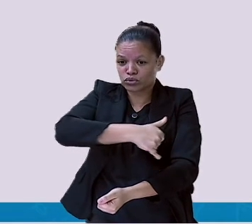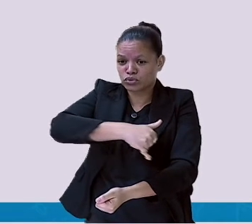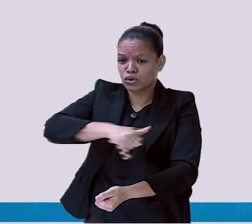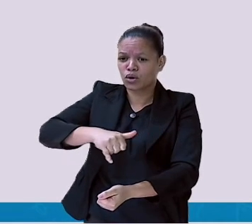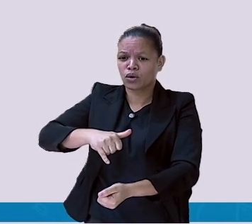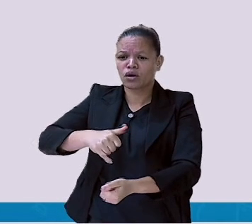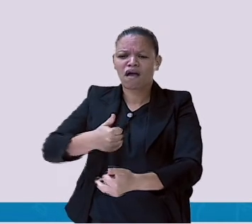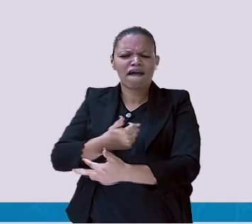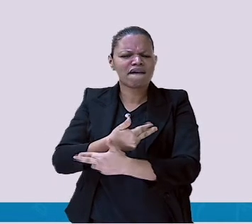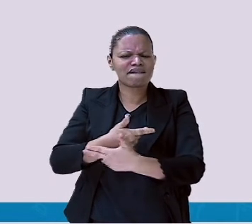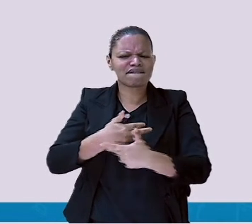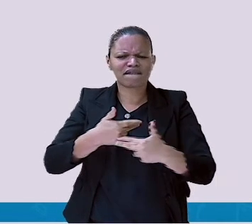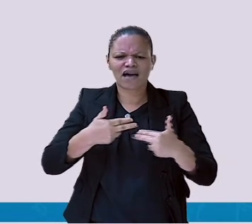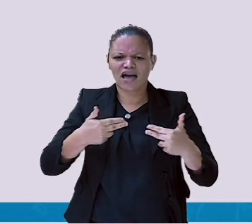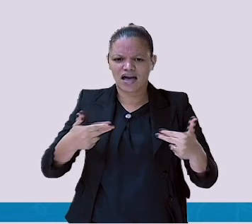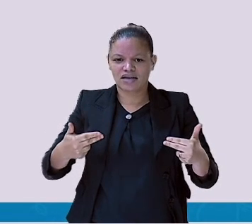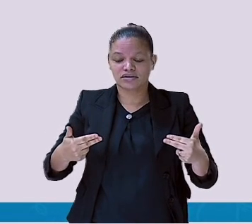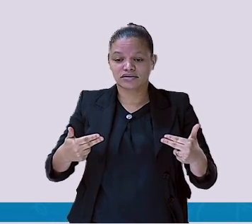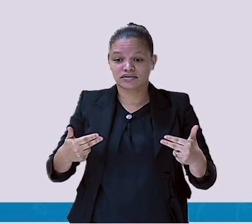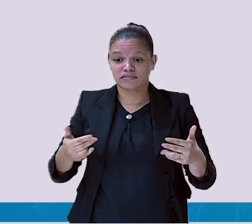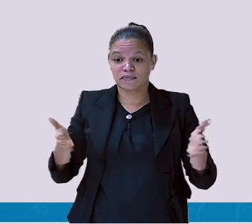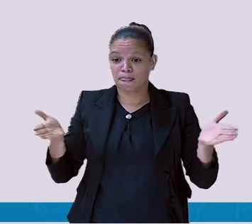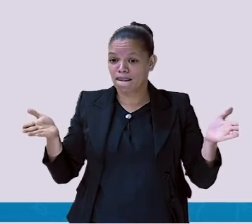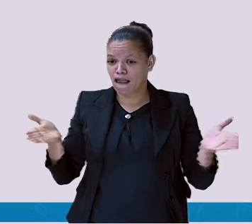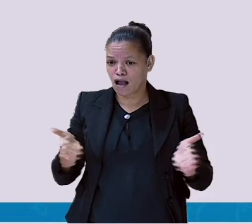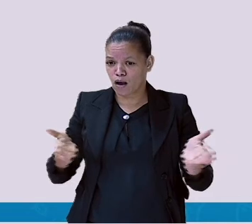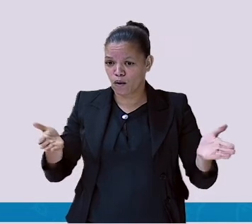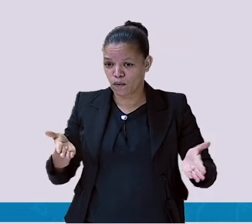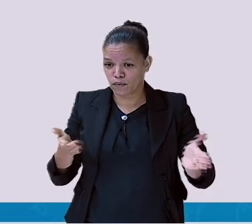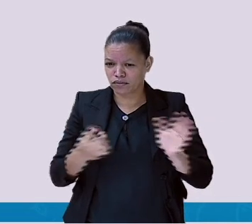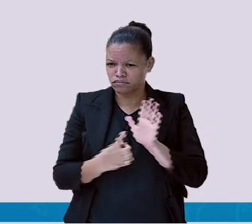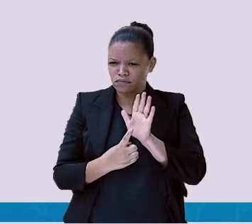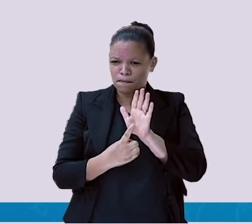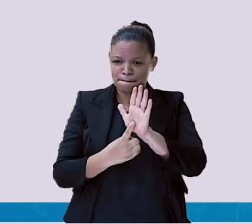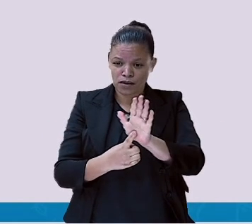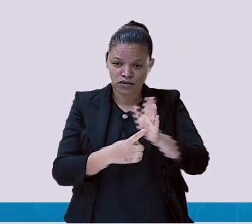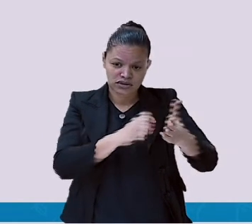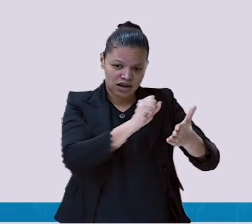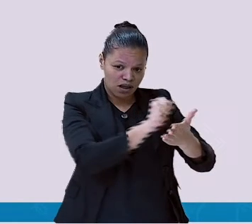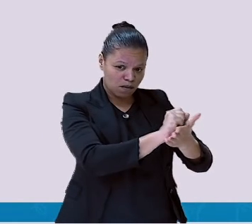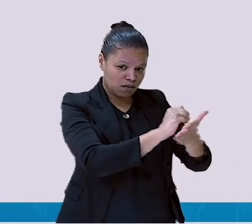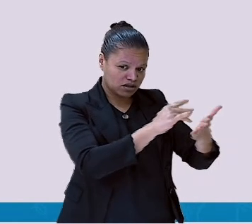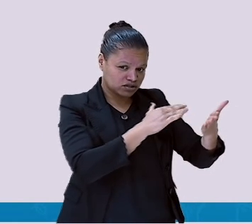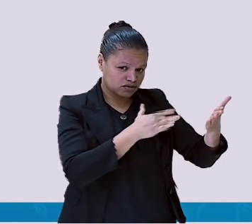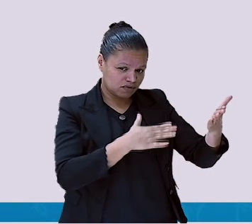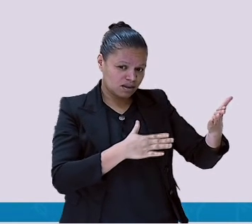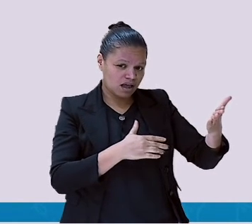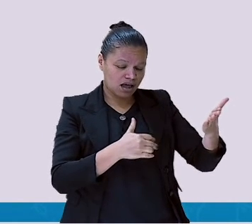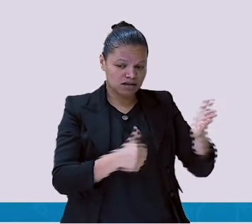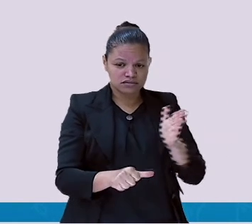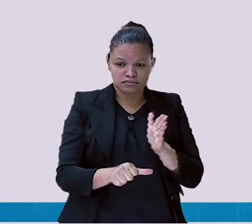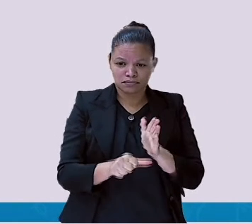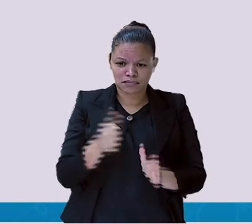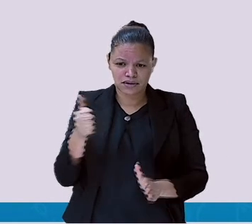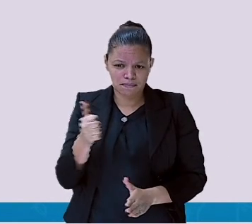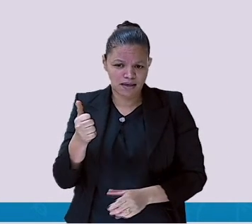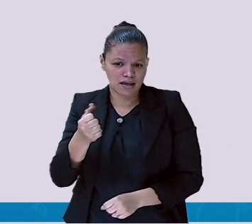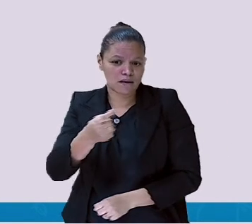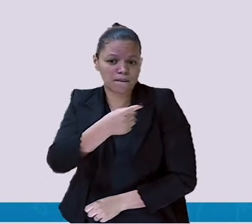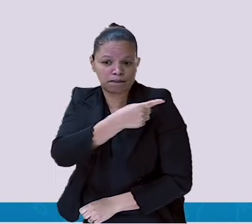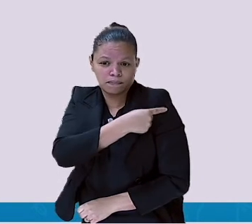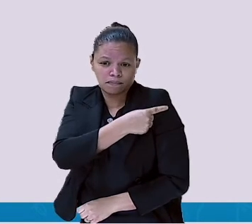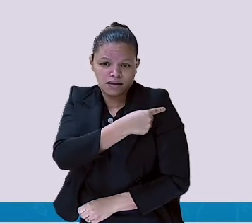uma atividade para você. Então, primeiro ano. Faça uma lista de atitudes de prevenção que você